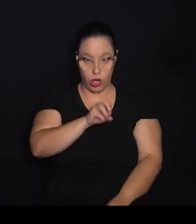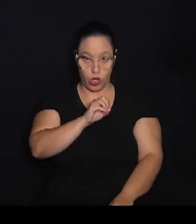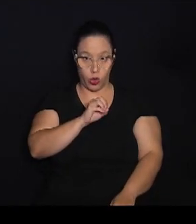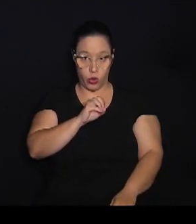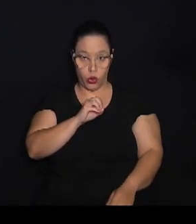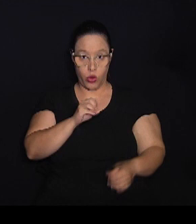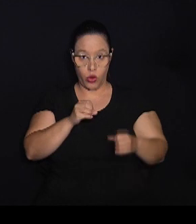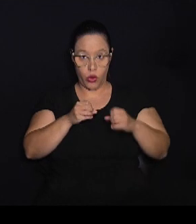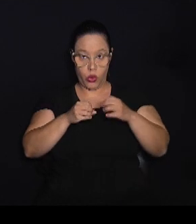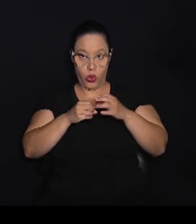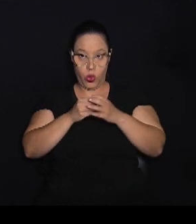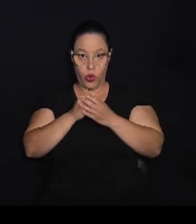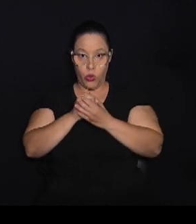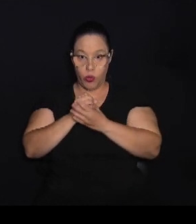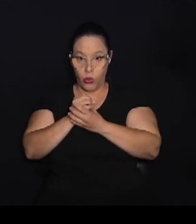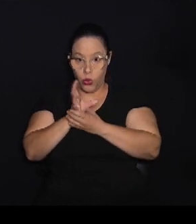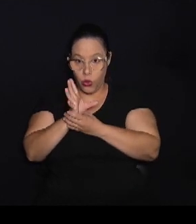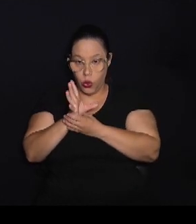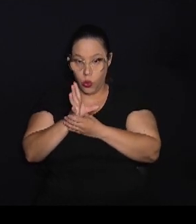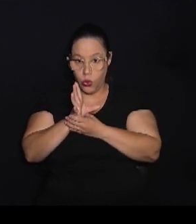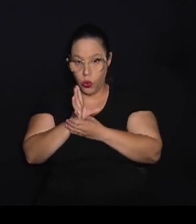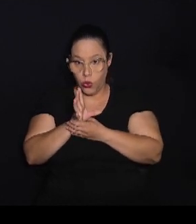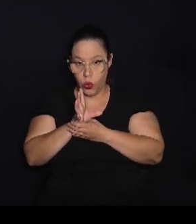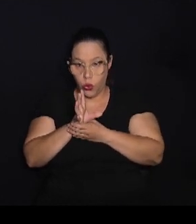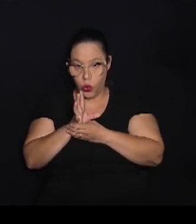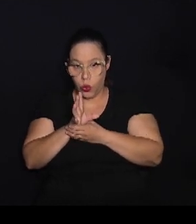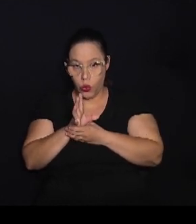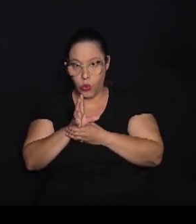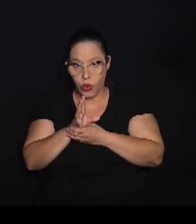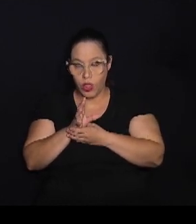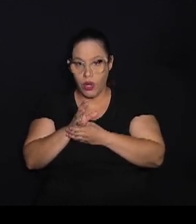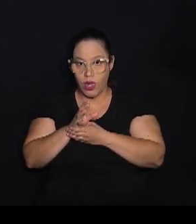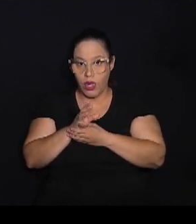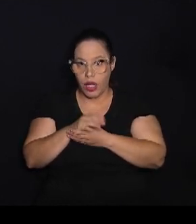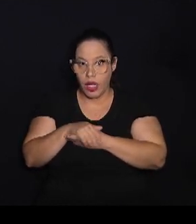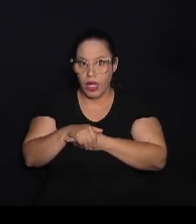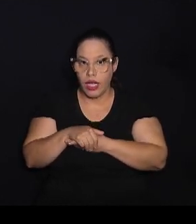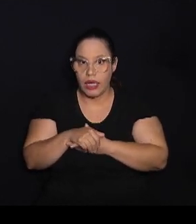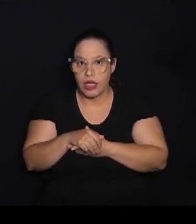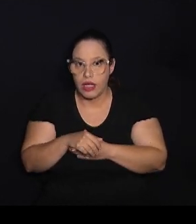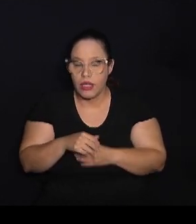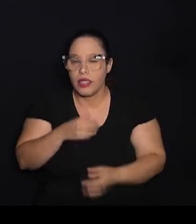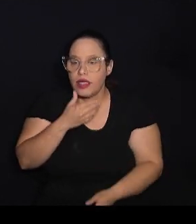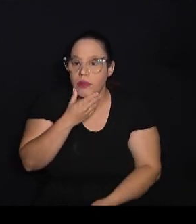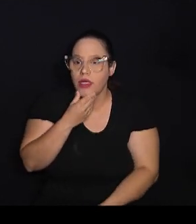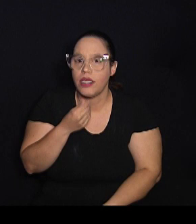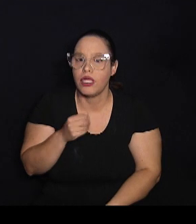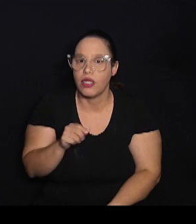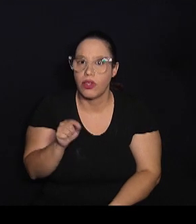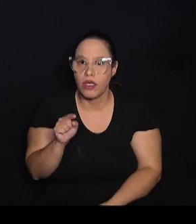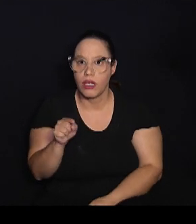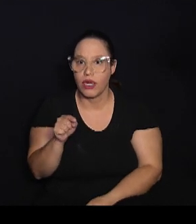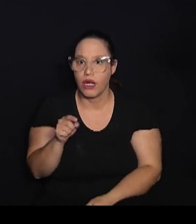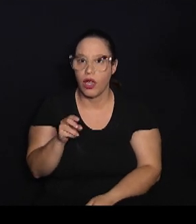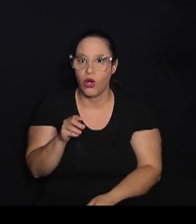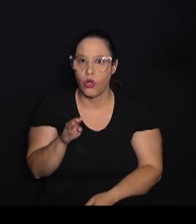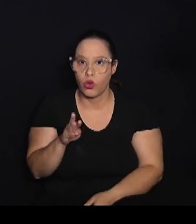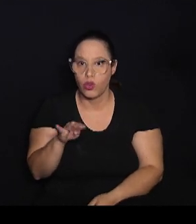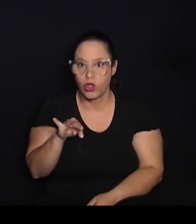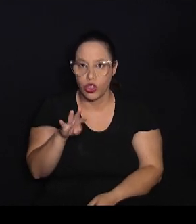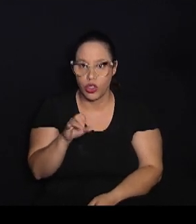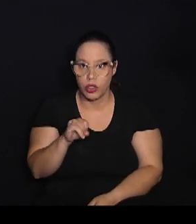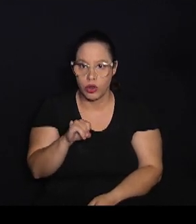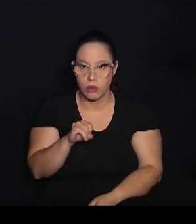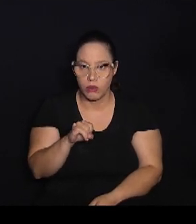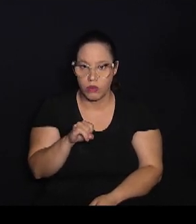gente tá tá vendo aí né e na verdade esse menininho ele é o gibi ele era o mascote ali ele tá